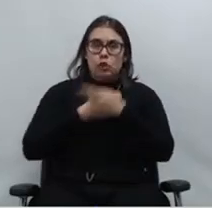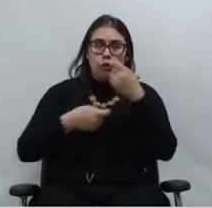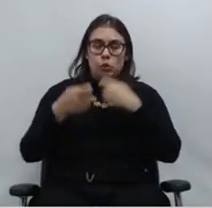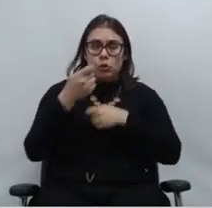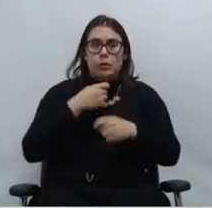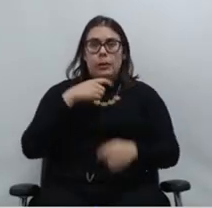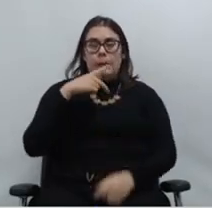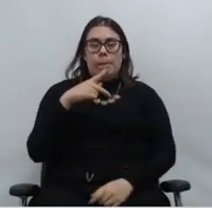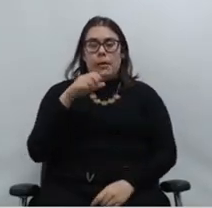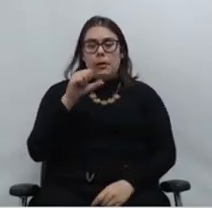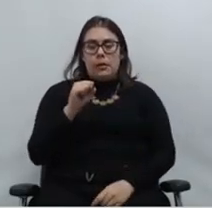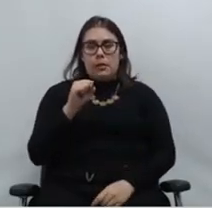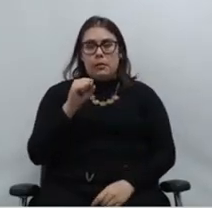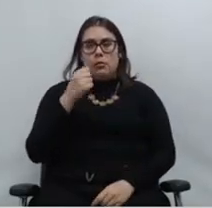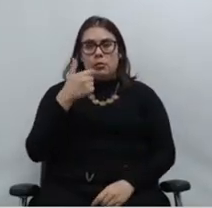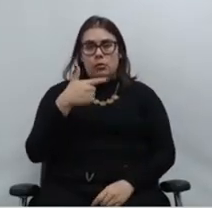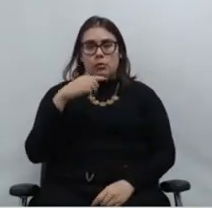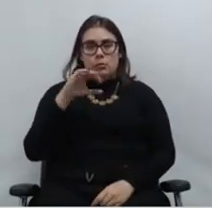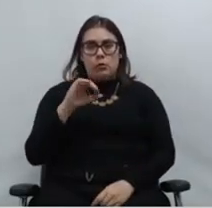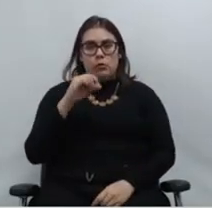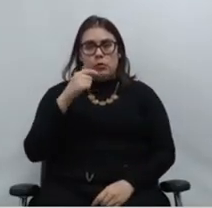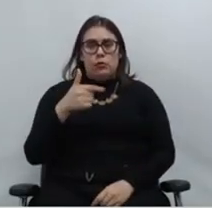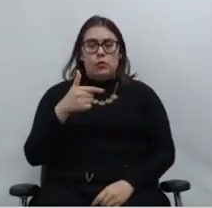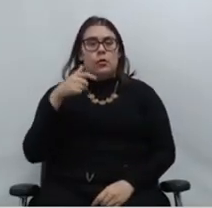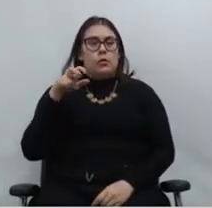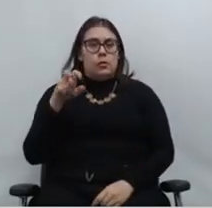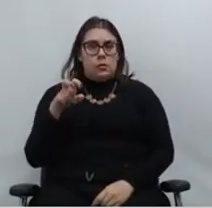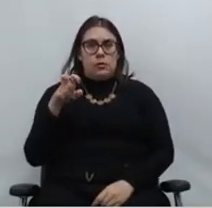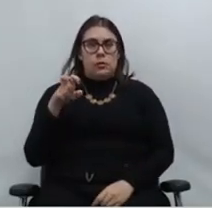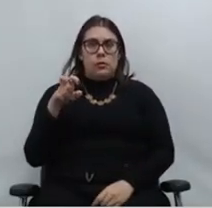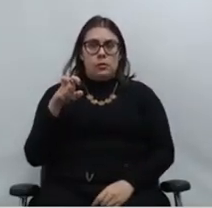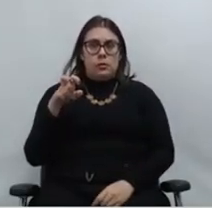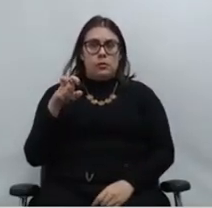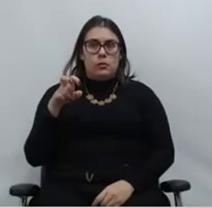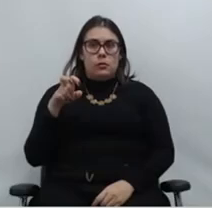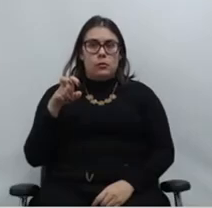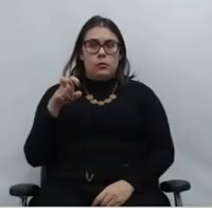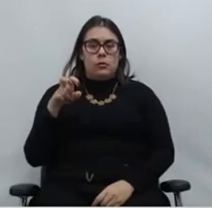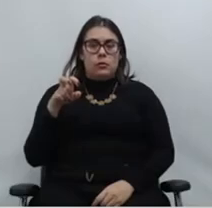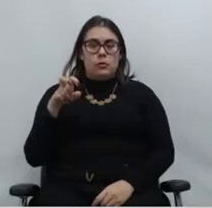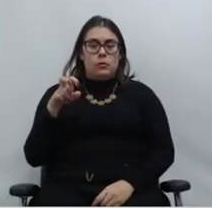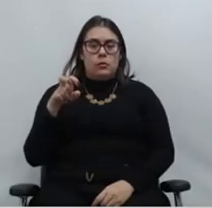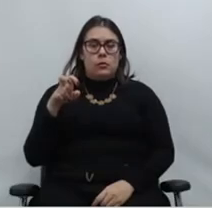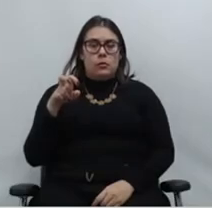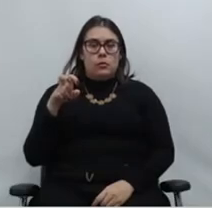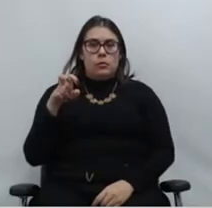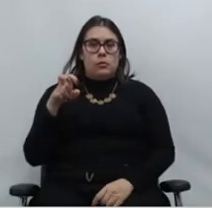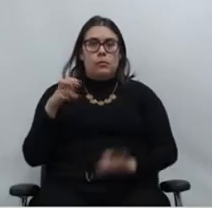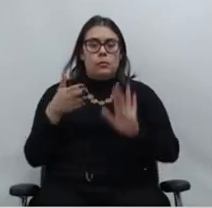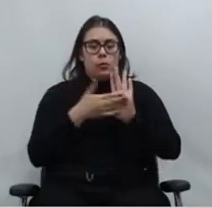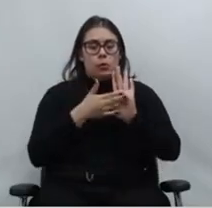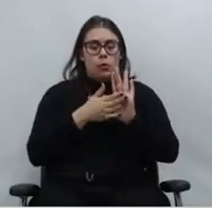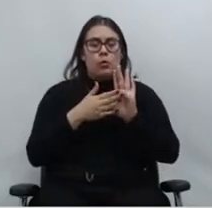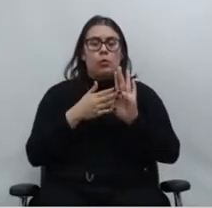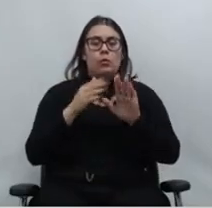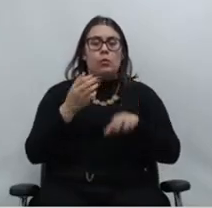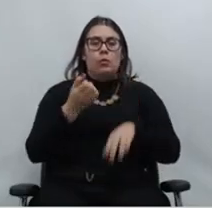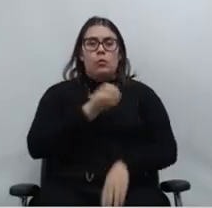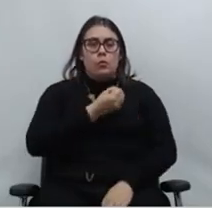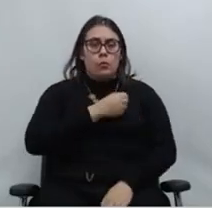a POS de 2025 não prevê alterações substanciais em relação ao exercício de 2024, apresentando um aumento global